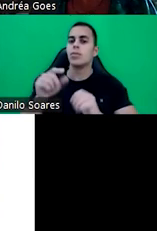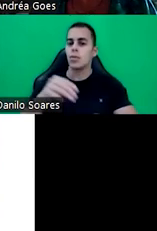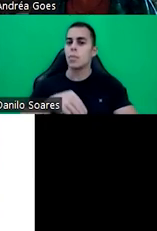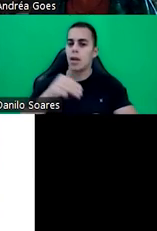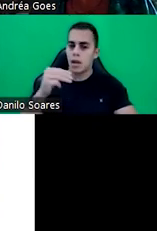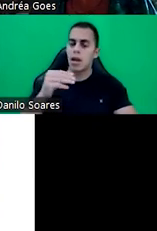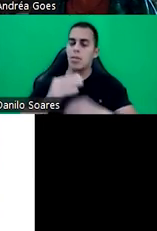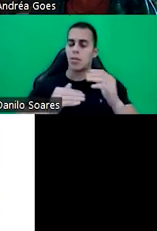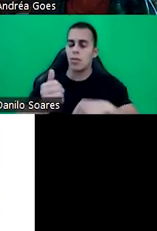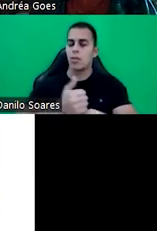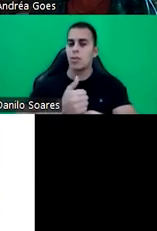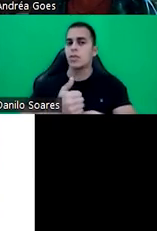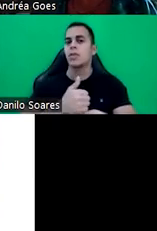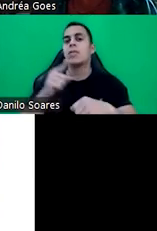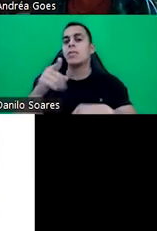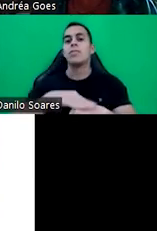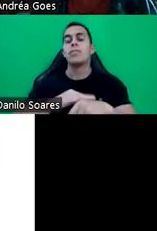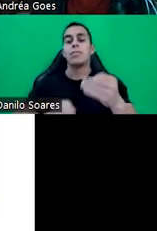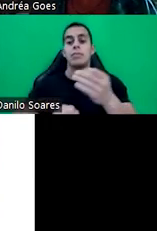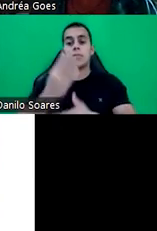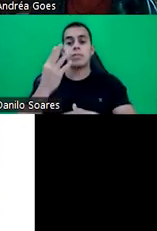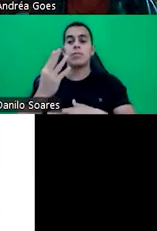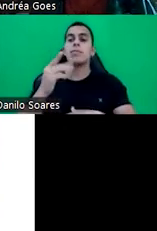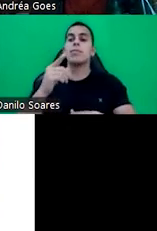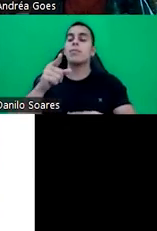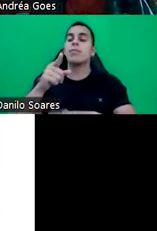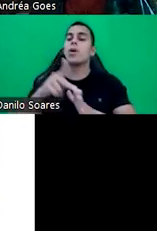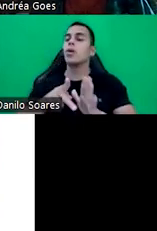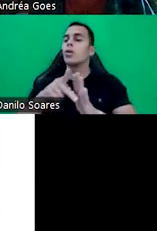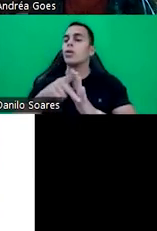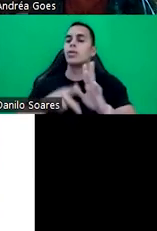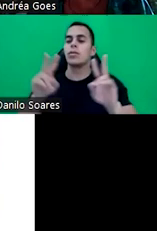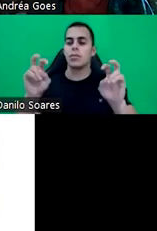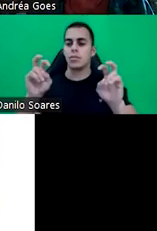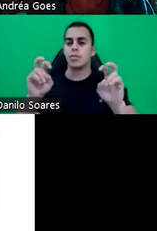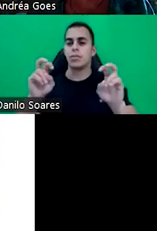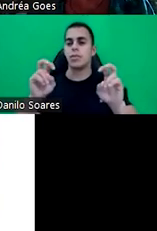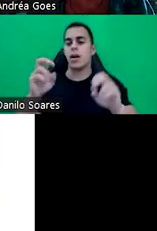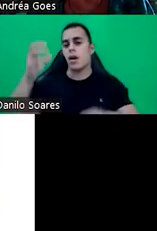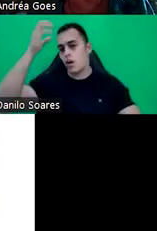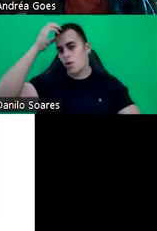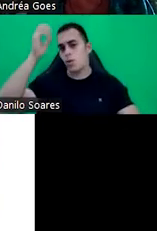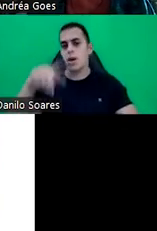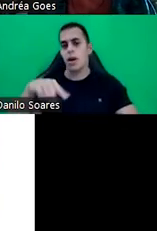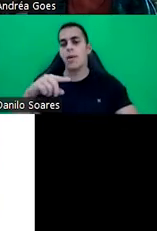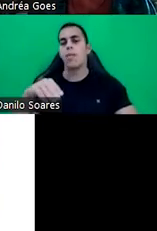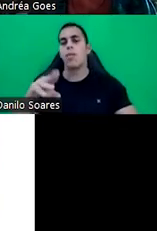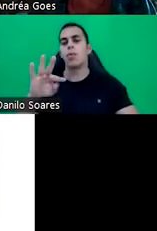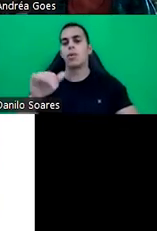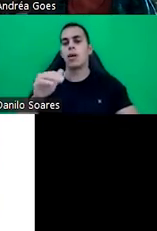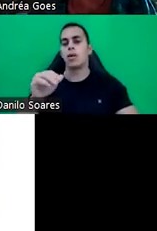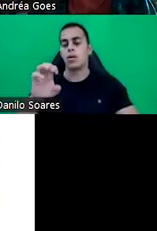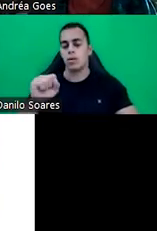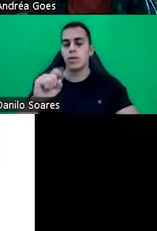que ela desenvolve esse produto que se chama A Culpa é das Mutações, baseado na história A Culpa é das Estrelas, no romance adolescente A Culpa é